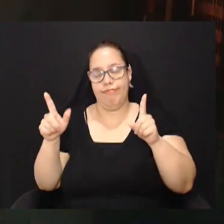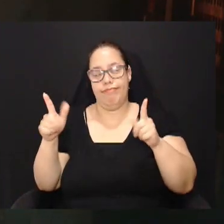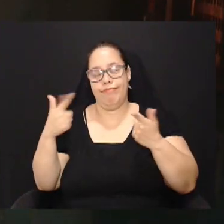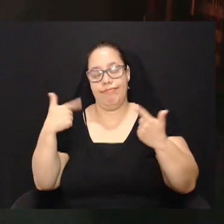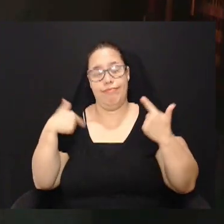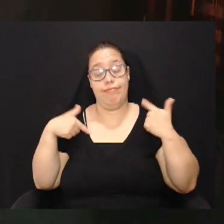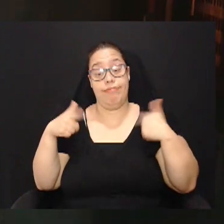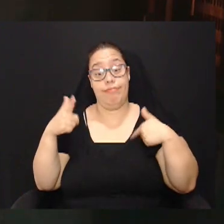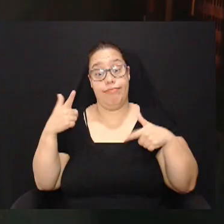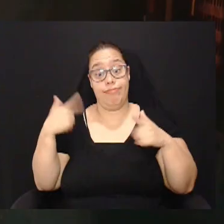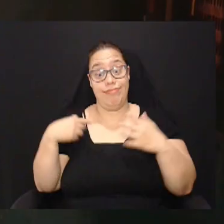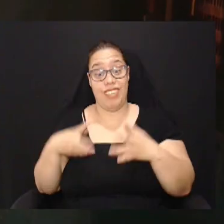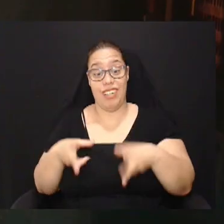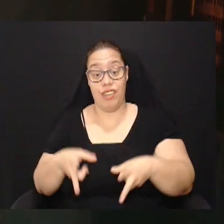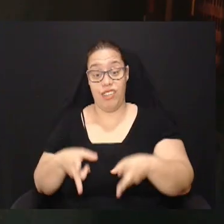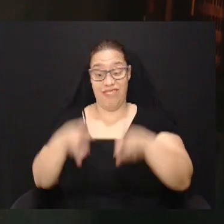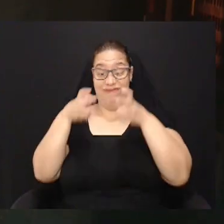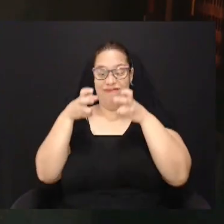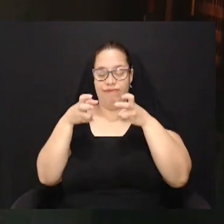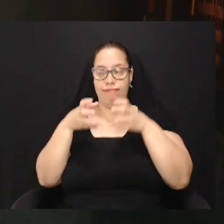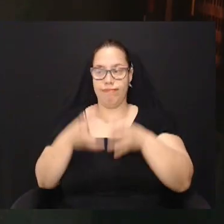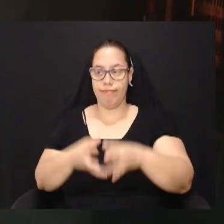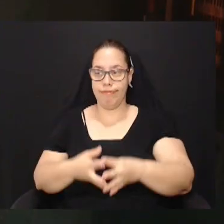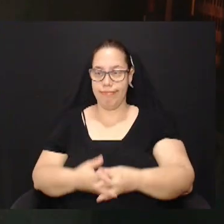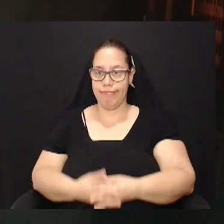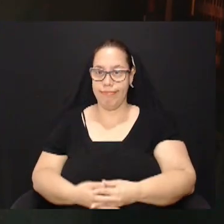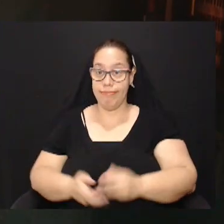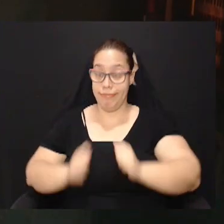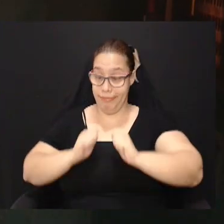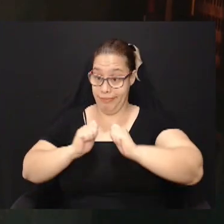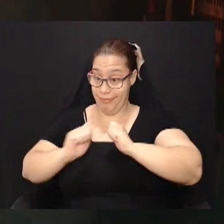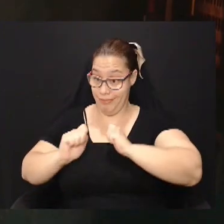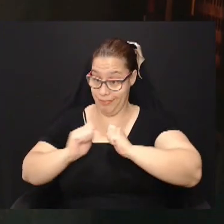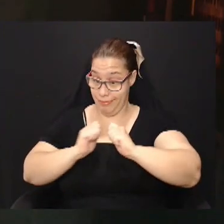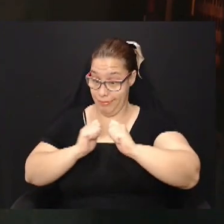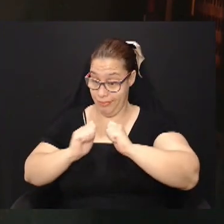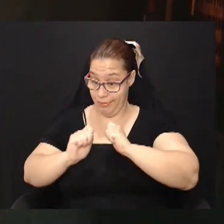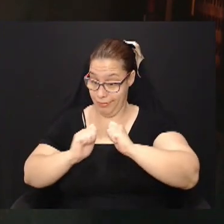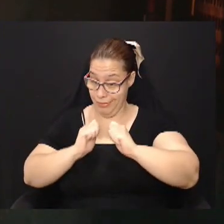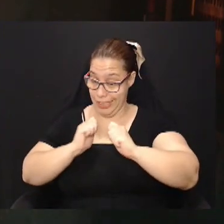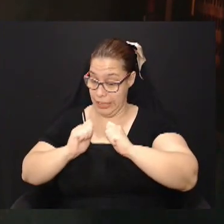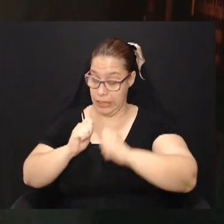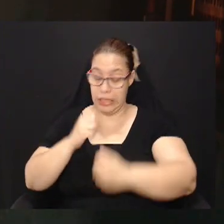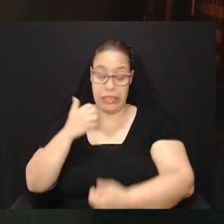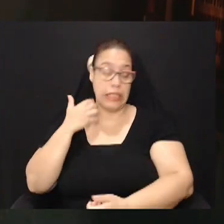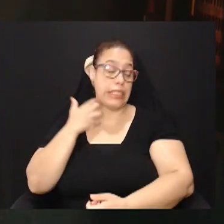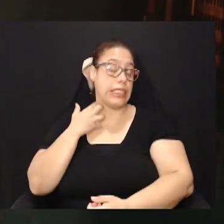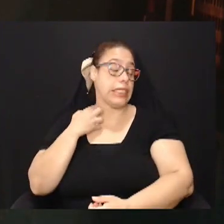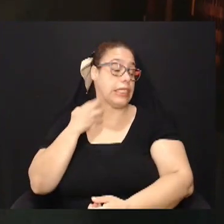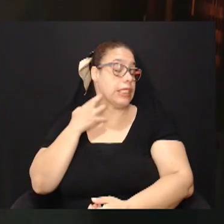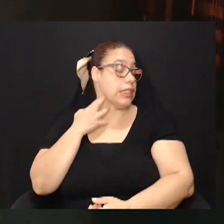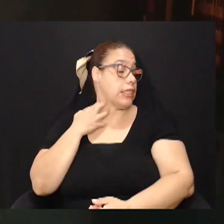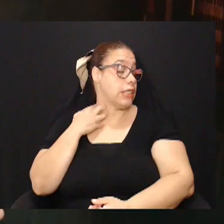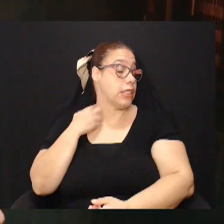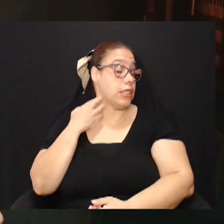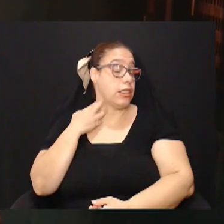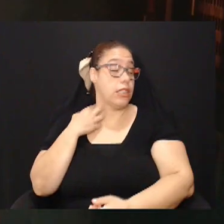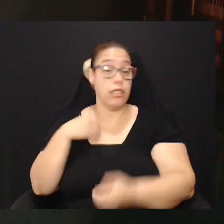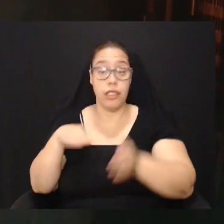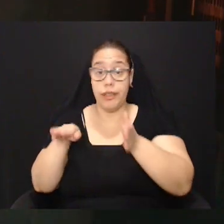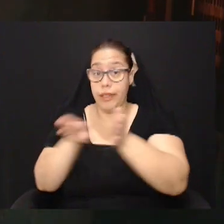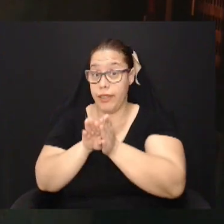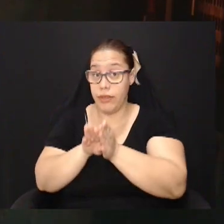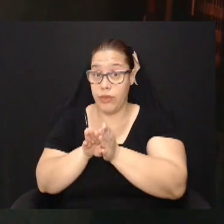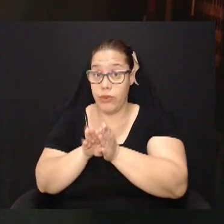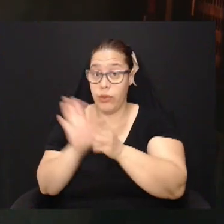nem percebendo, mas que está regulando lá, autorregulando as nossas Exato. emoções, está mexendo com as nossas emoções. Você chega, de repente, para assistir um